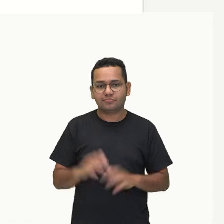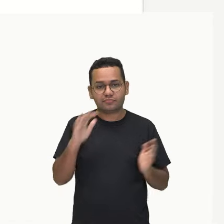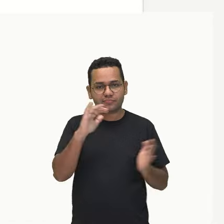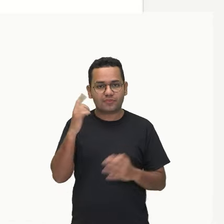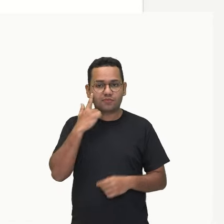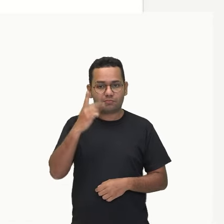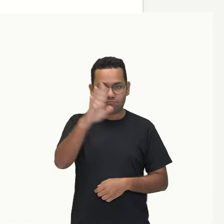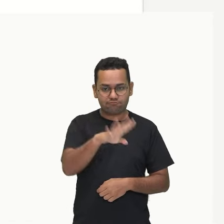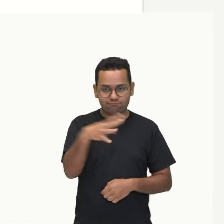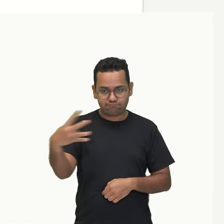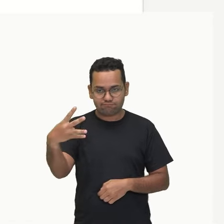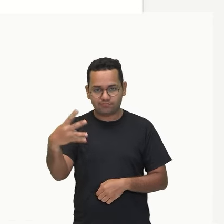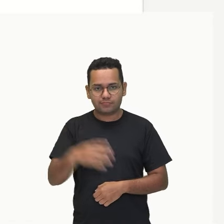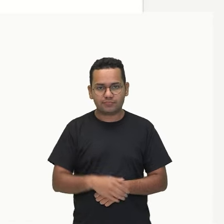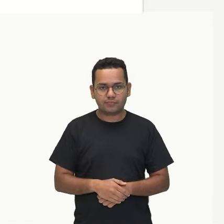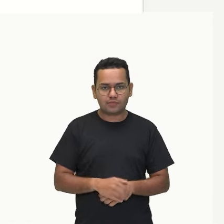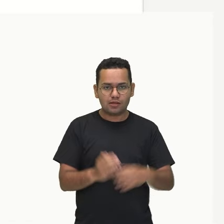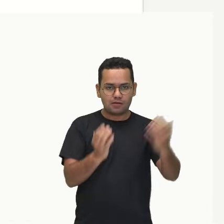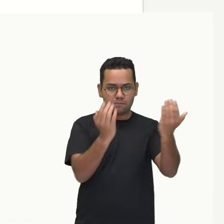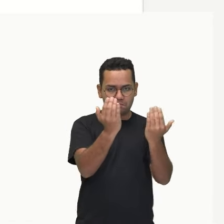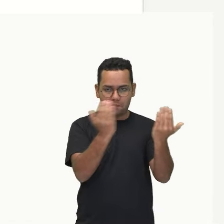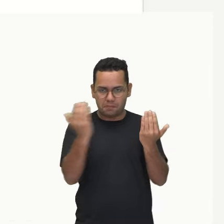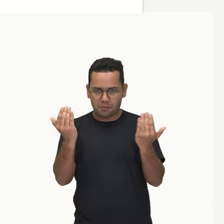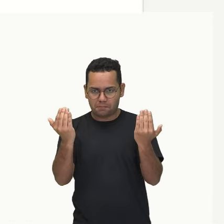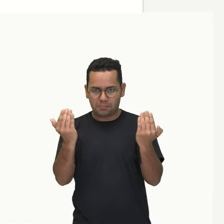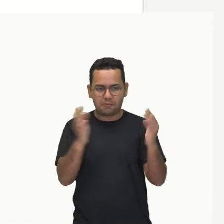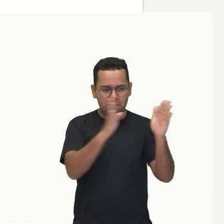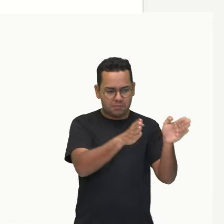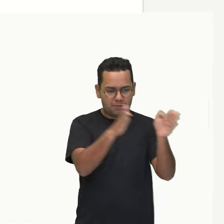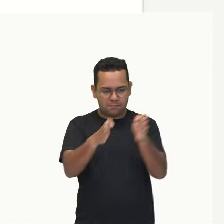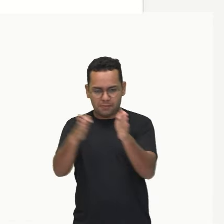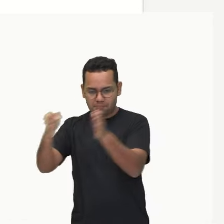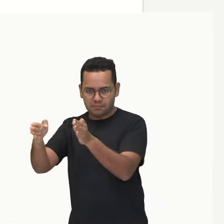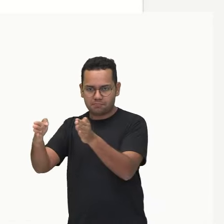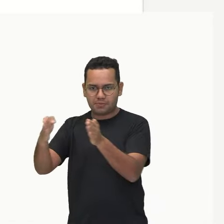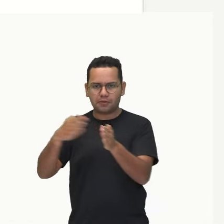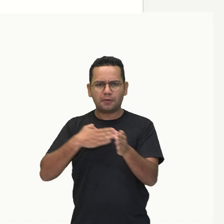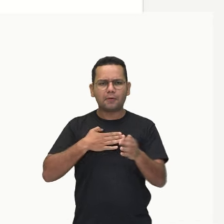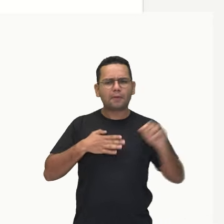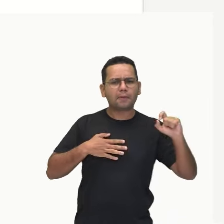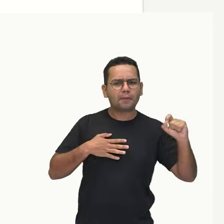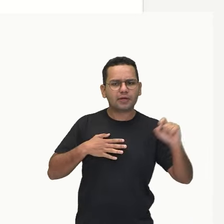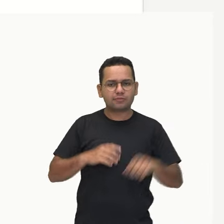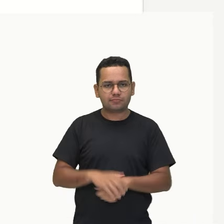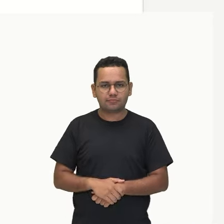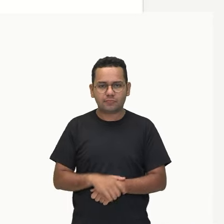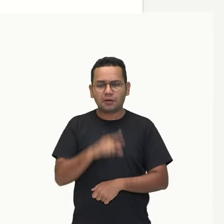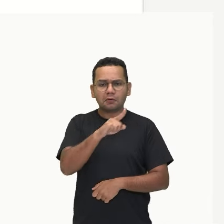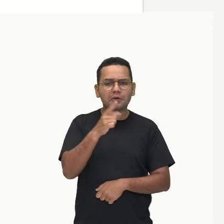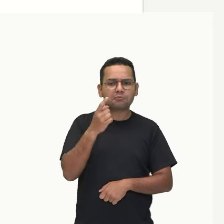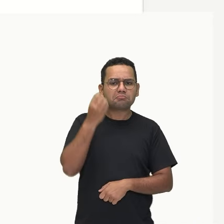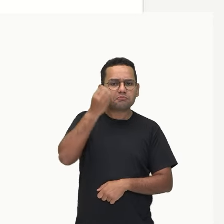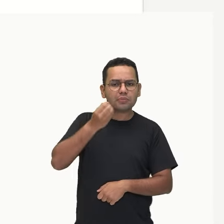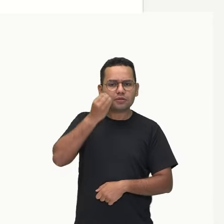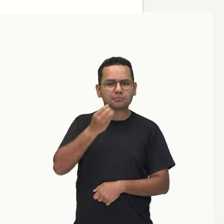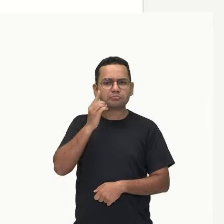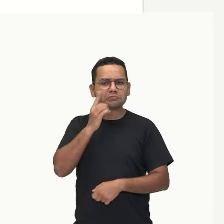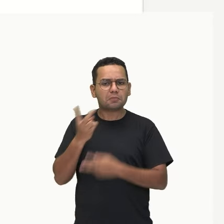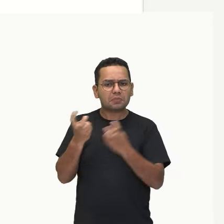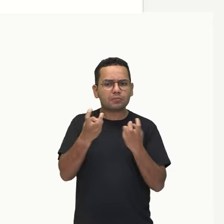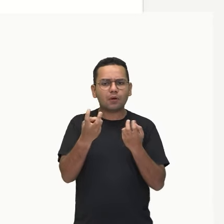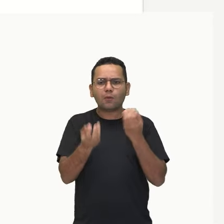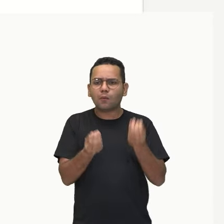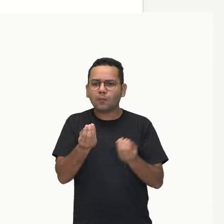aqui, olha. O que é? O conhecimento empírico é o conhecimento que surge a partir